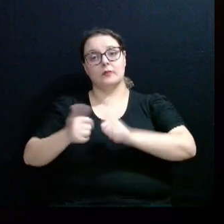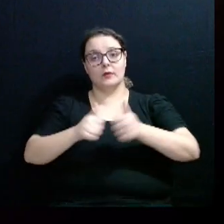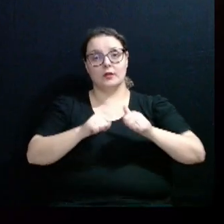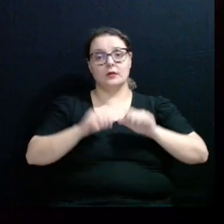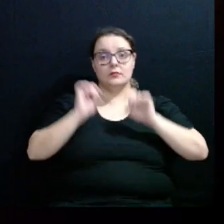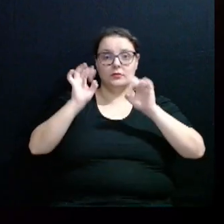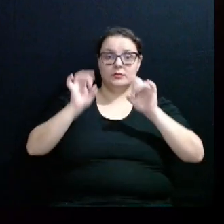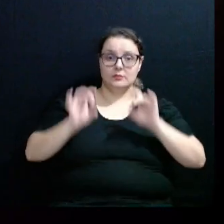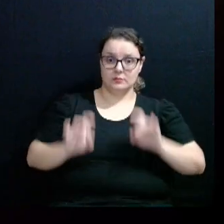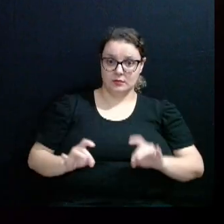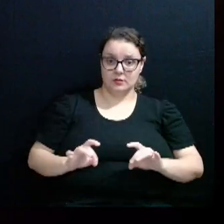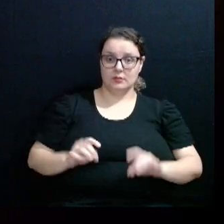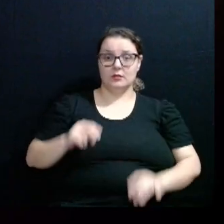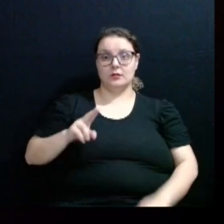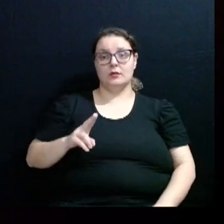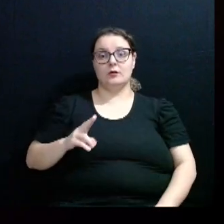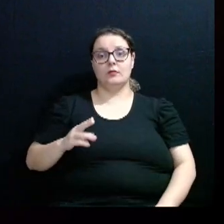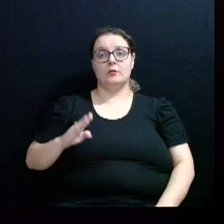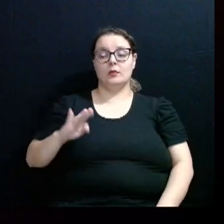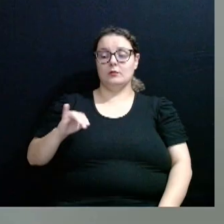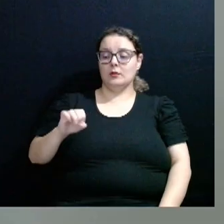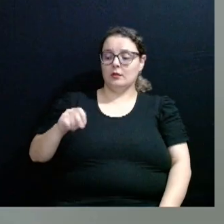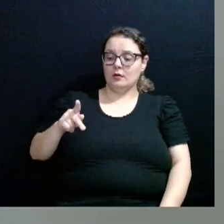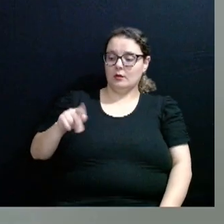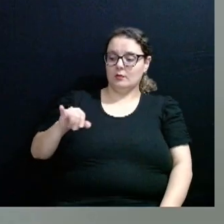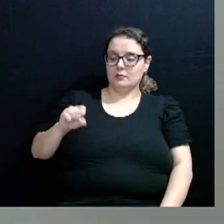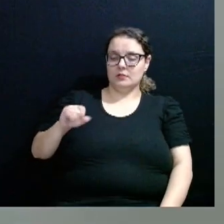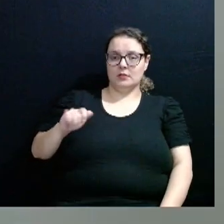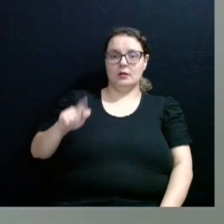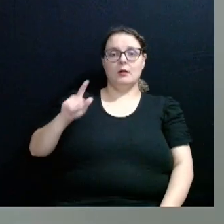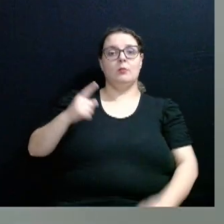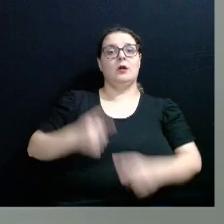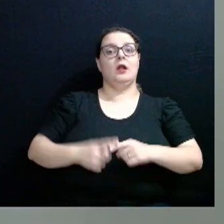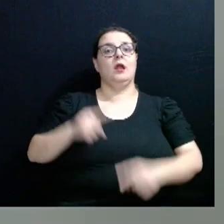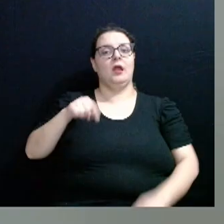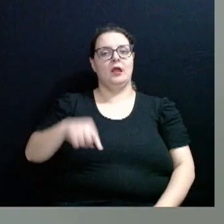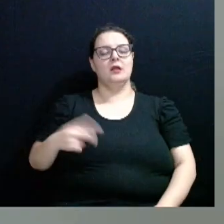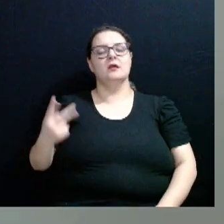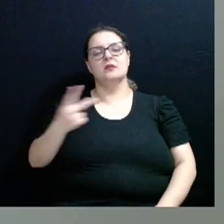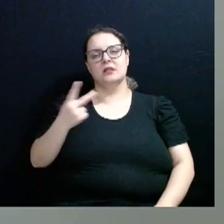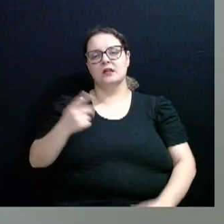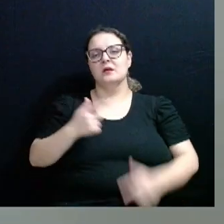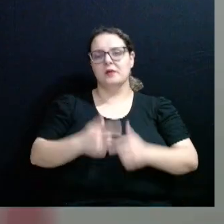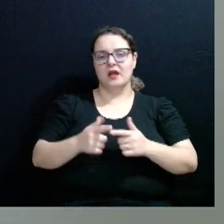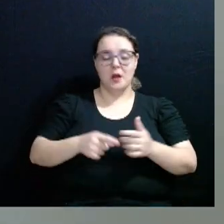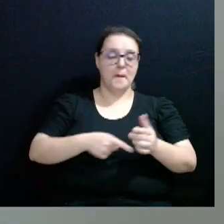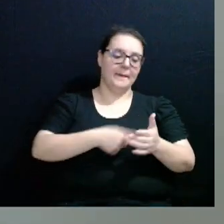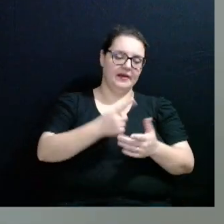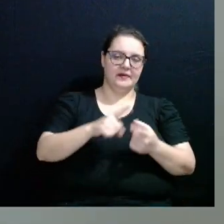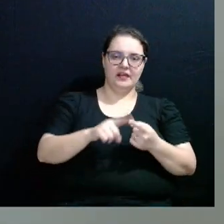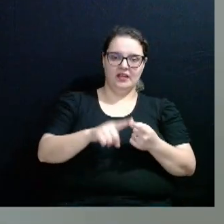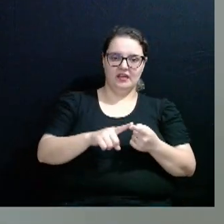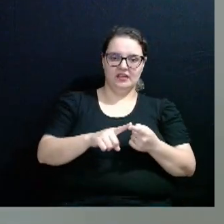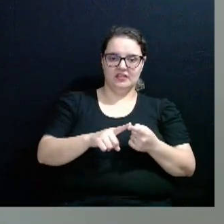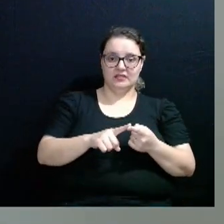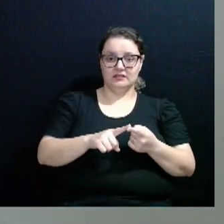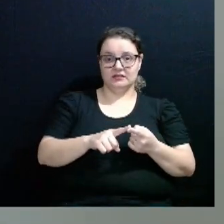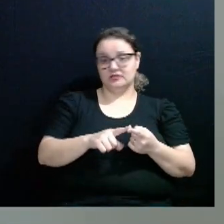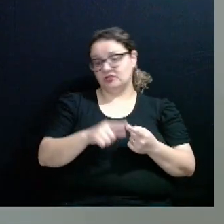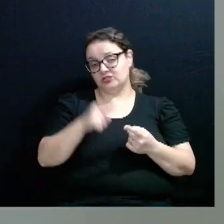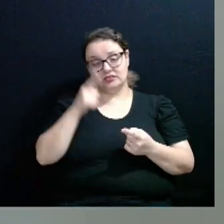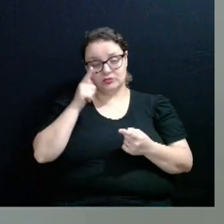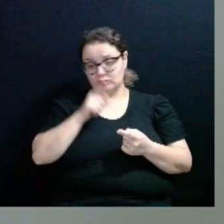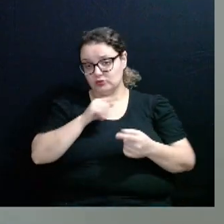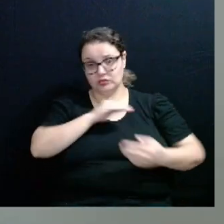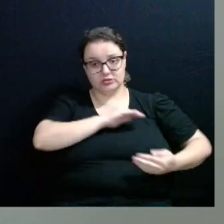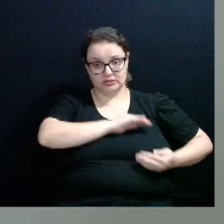uma biópsia, porque esse é o segundo gargalo, né? Nós temos o primeiro gargalo, que é o gargalo de não fazer a mamografia. Então,